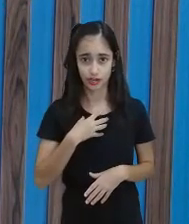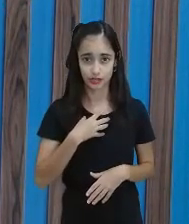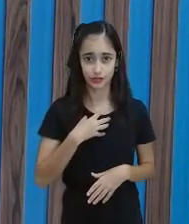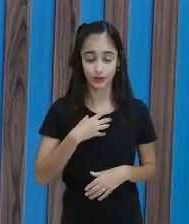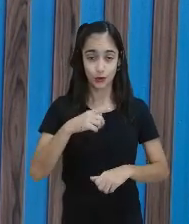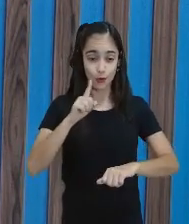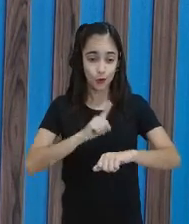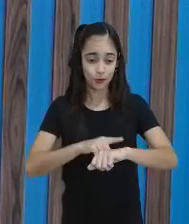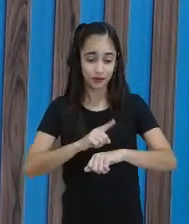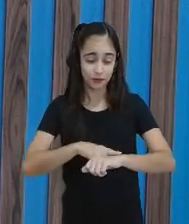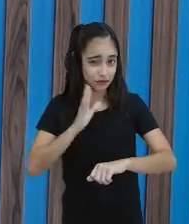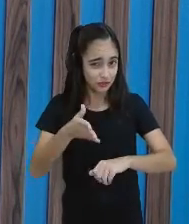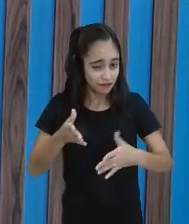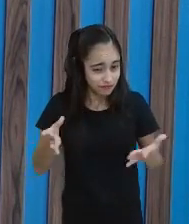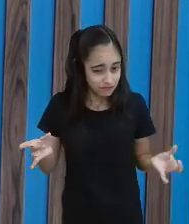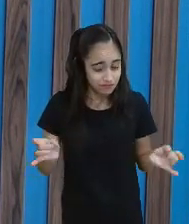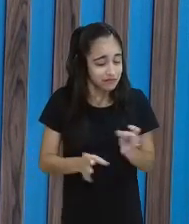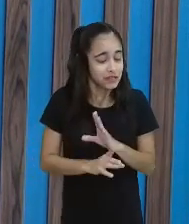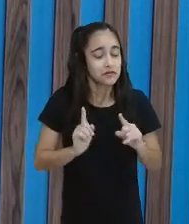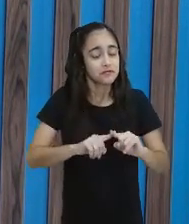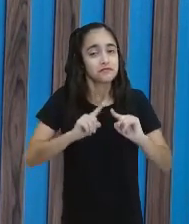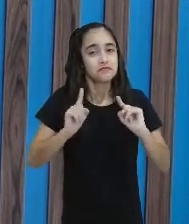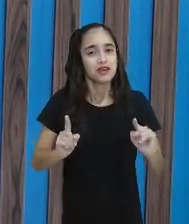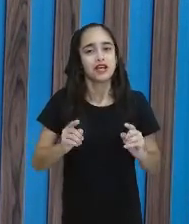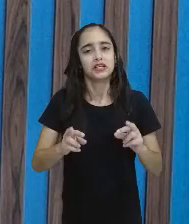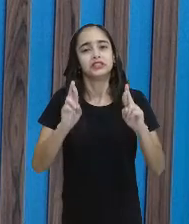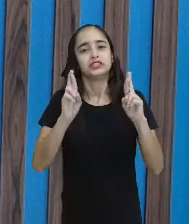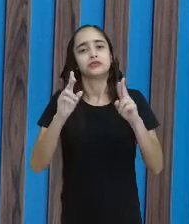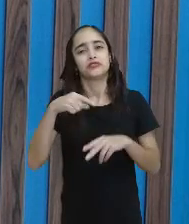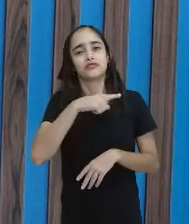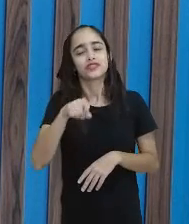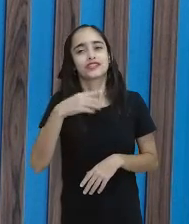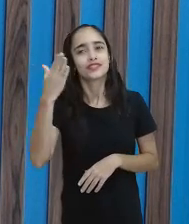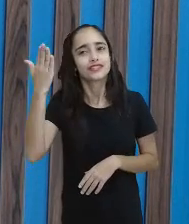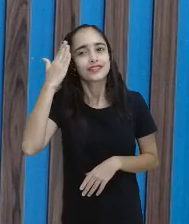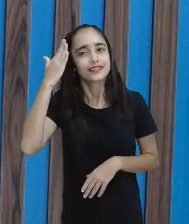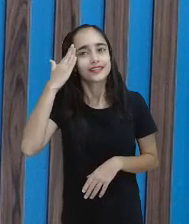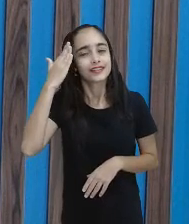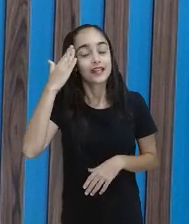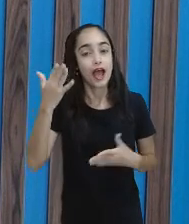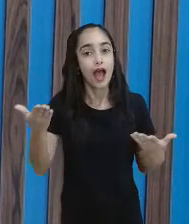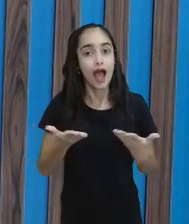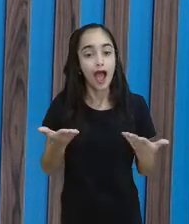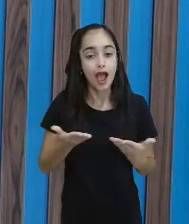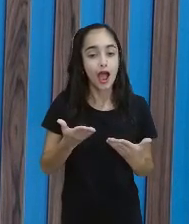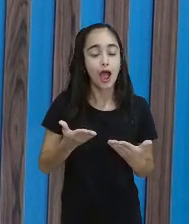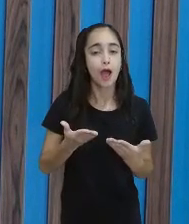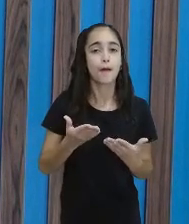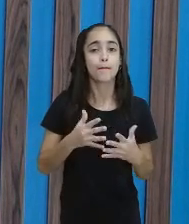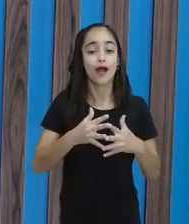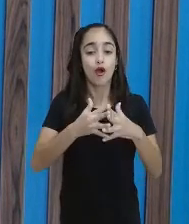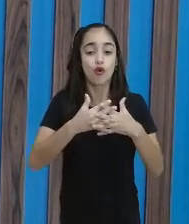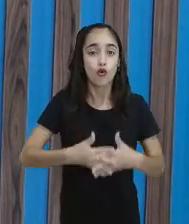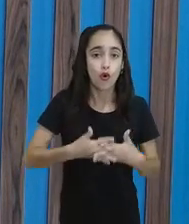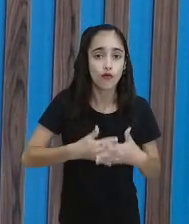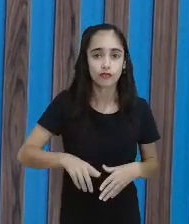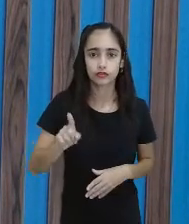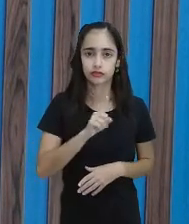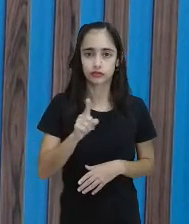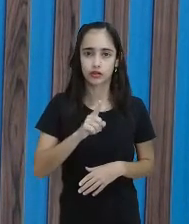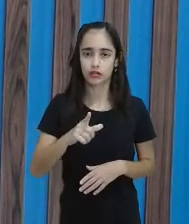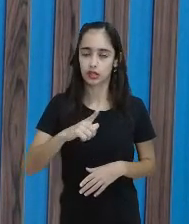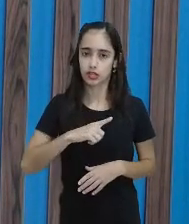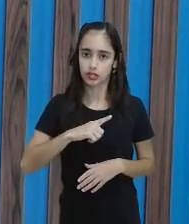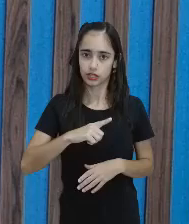estouradíssimo, mas espero que vocês tenham conseguido entender aí um pouquinho. E só para não confundir, lembra que eu falei que a contagem é feita